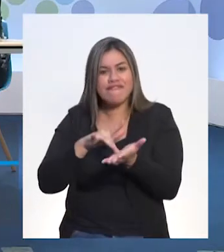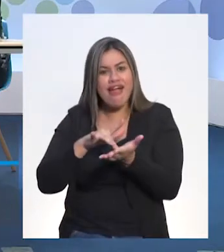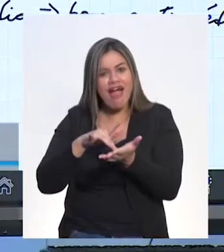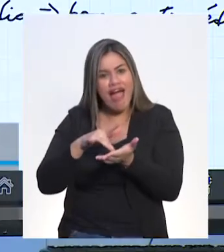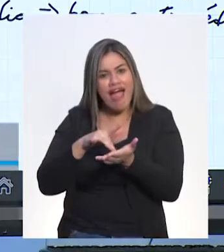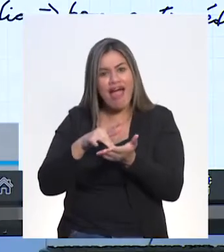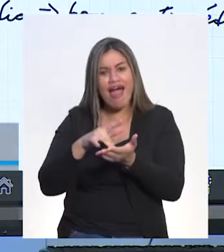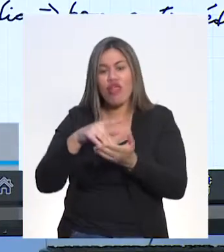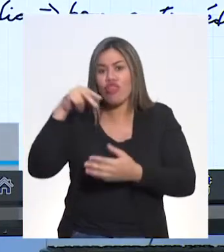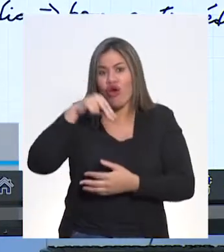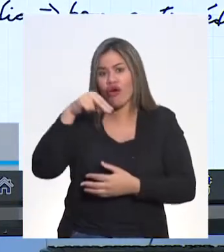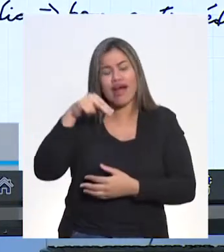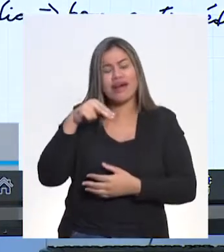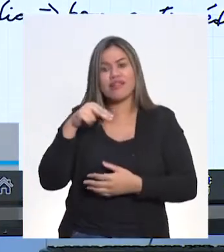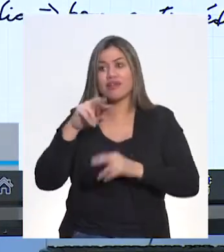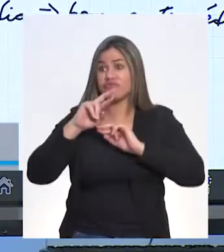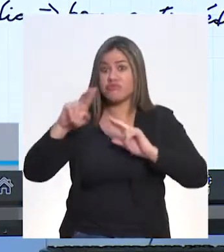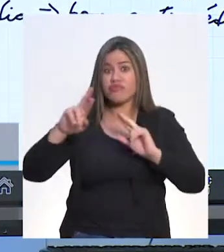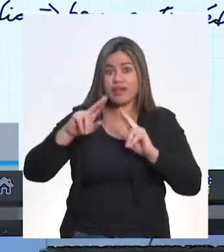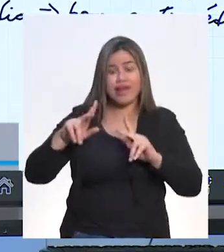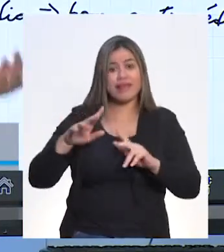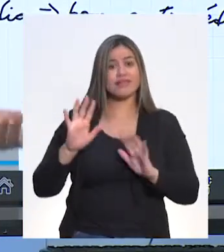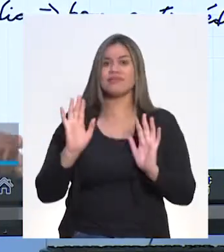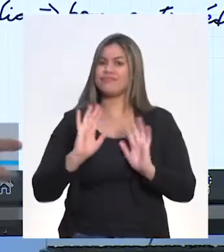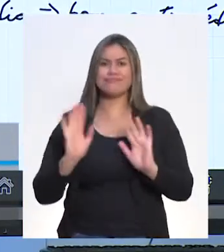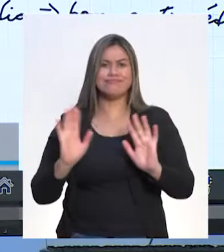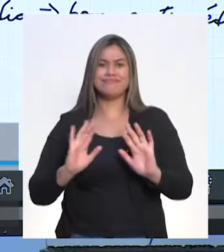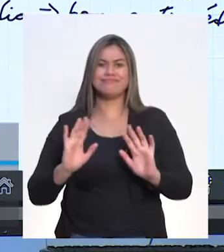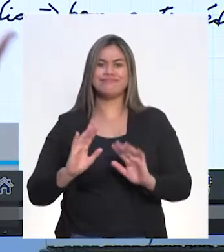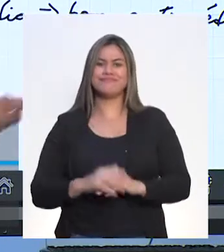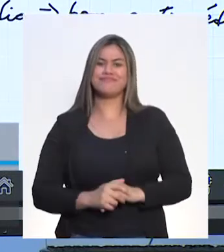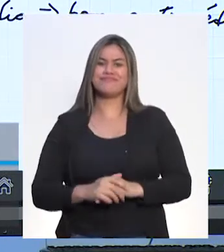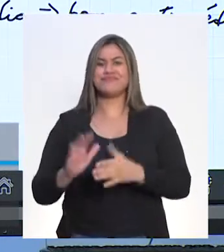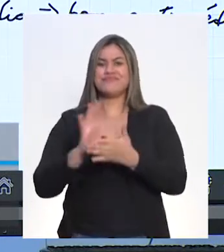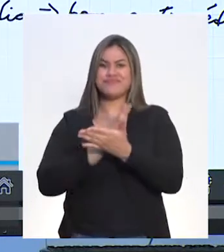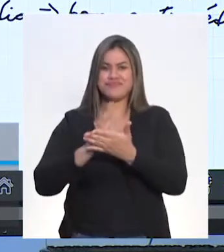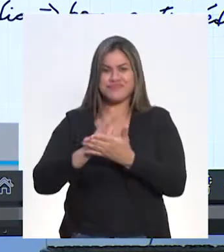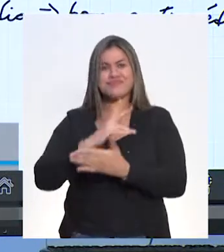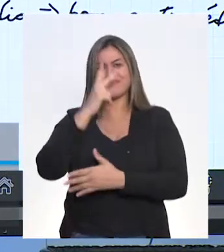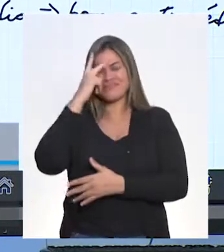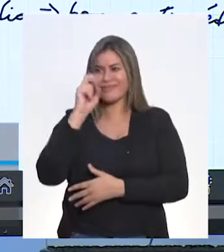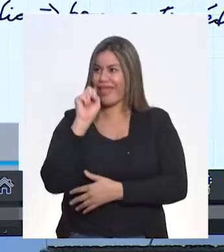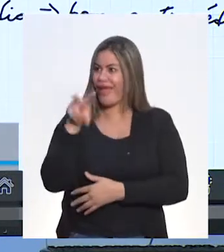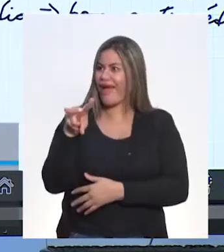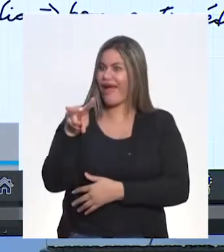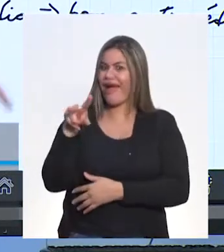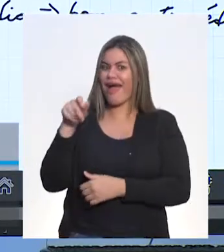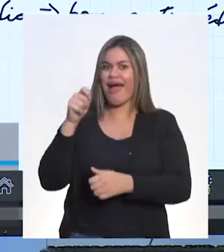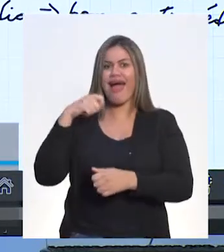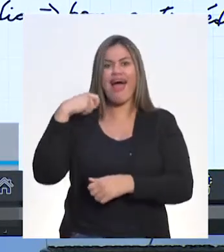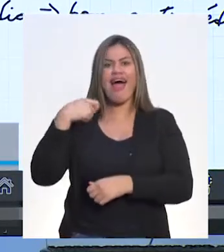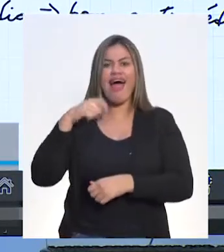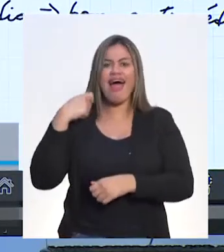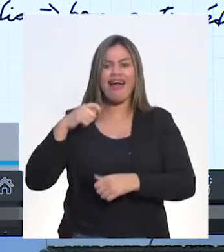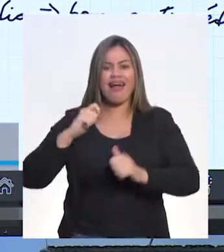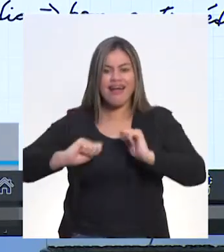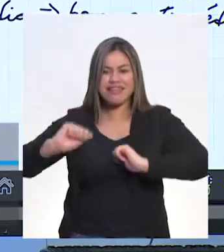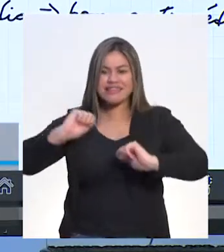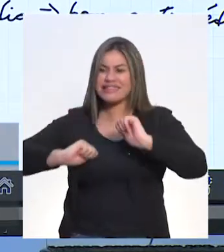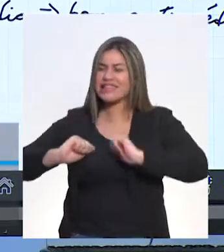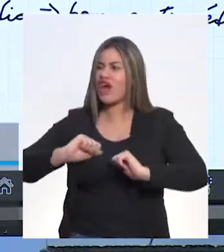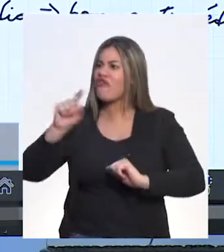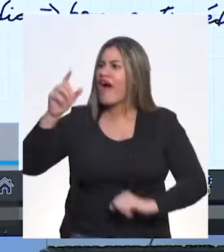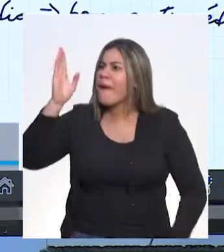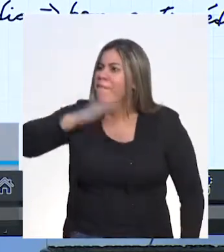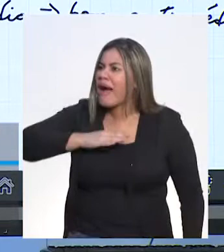muitas atrizes, né, famosas, inclusive, chegaram a ser atacadas, né, por fãs furiosas na rua. Você é Isso, muito má, você tem que apoiar porque você é